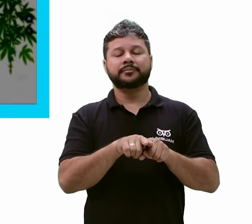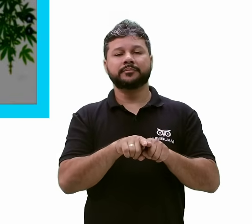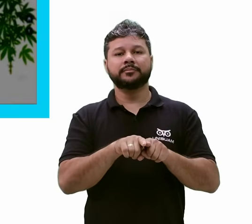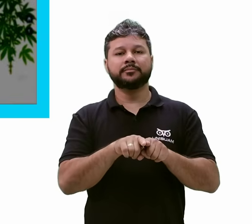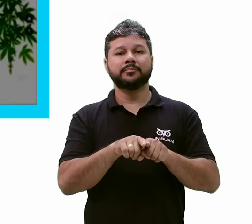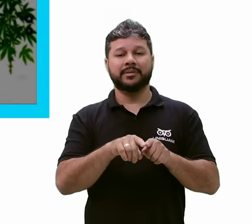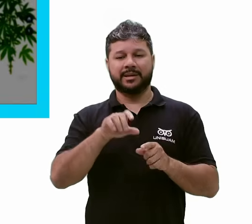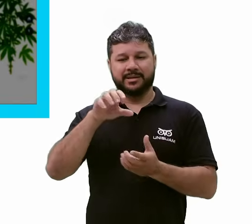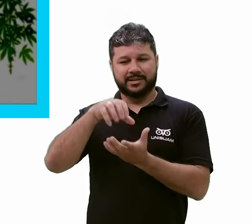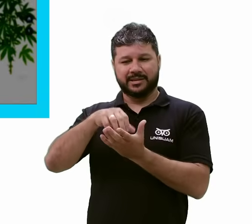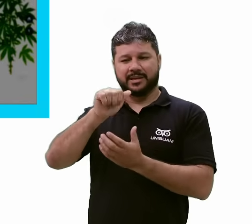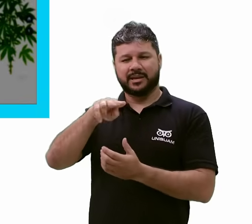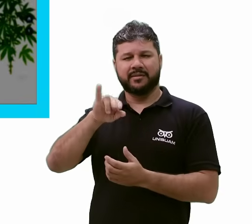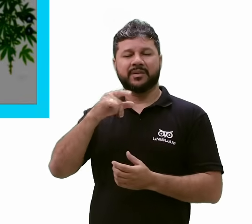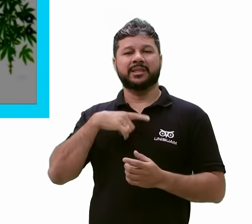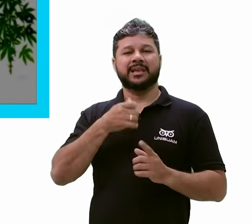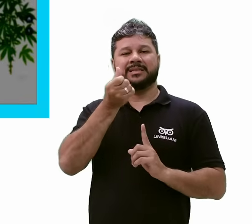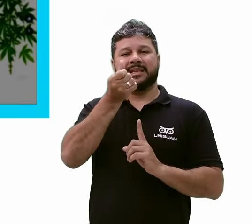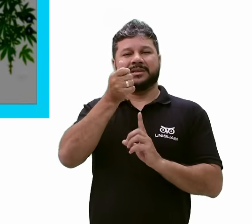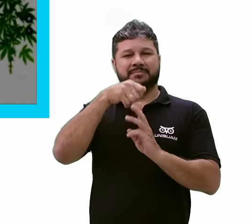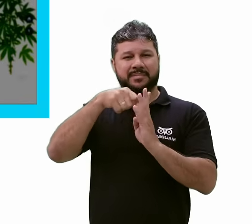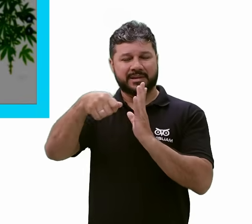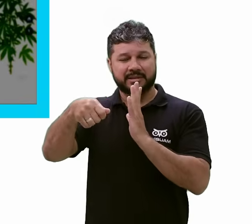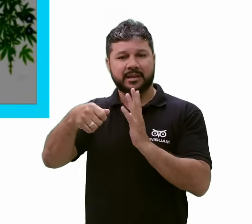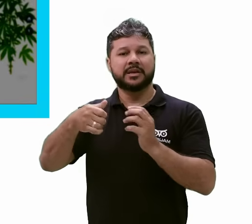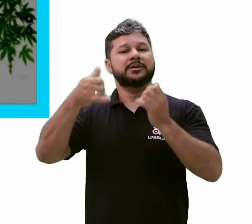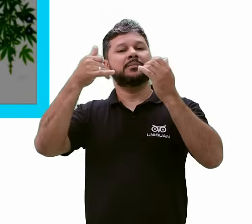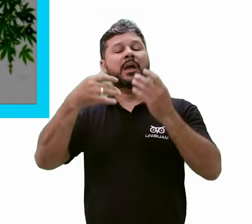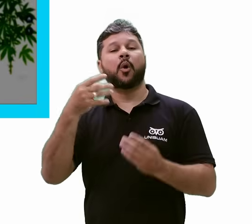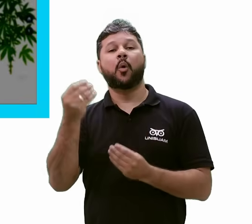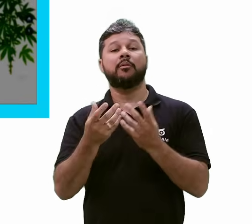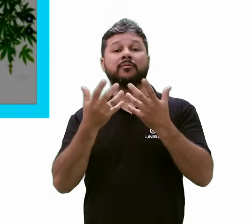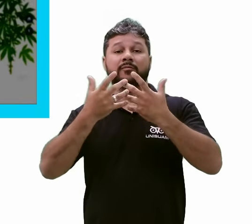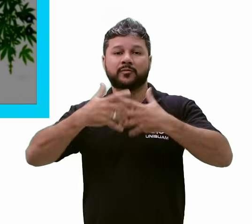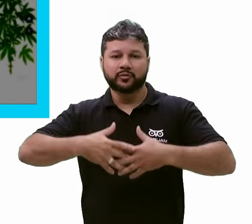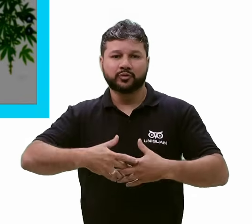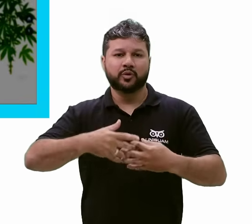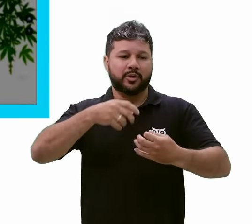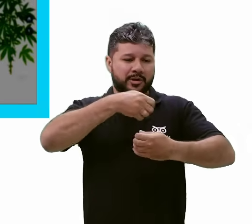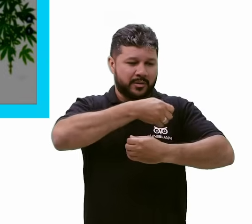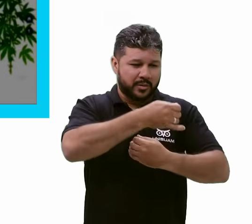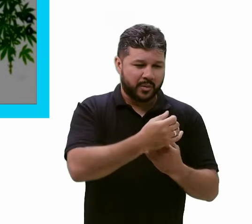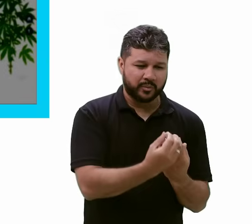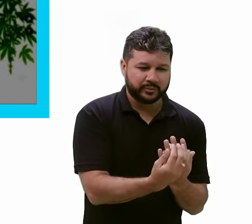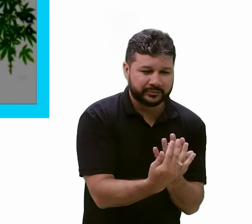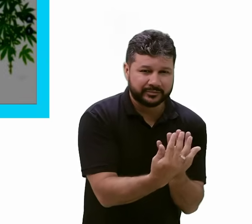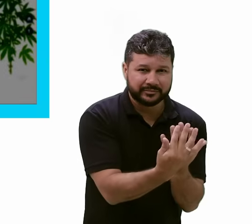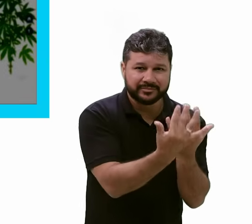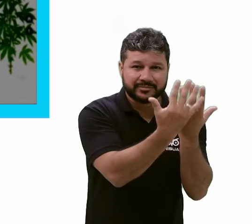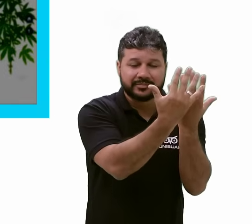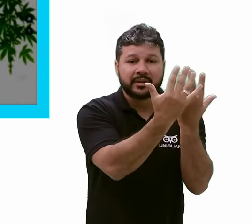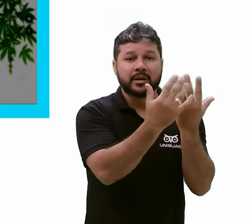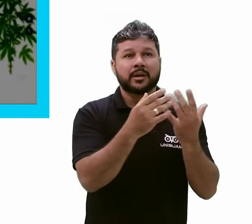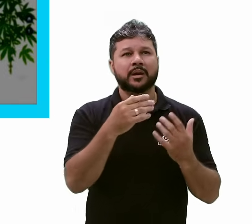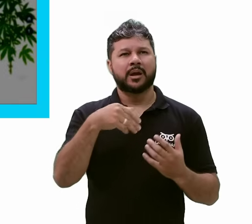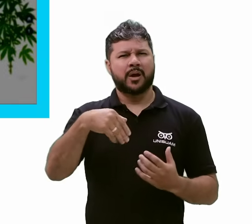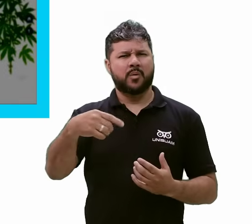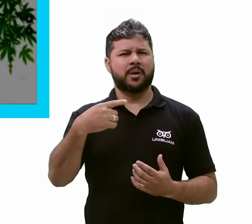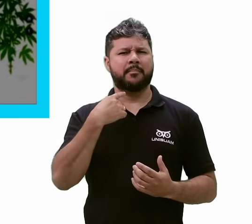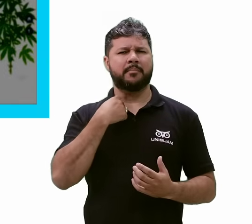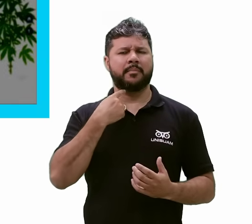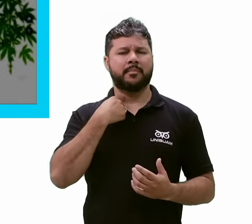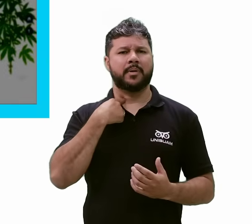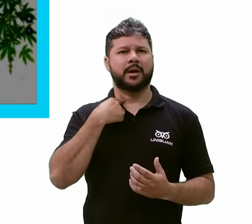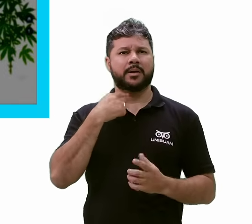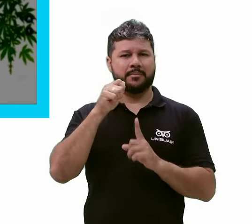a partir de que a Anvisa vai ter aí 6 meses para dizer como que vai funcionar esses plantios. Então, a partir